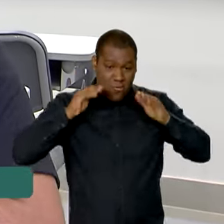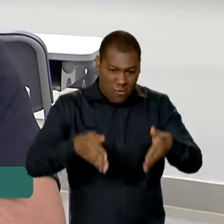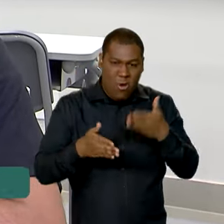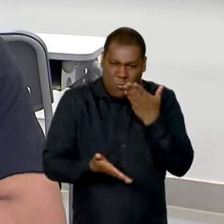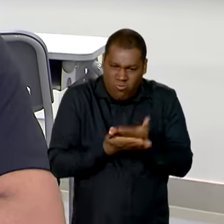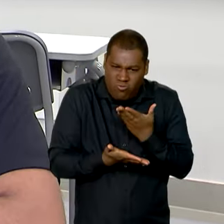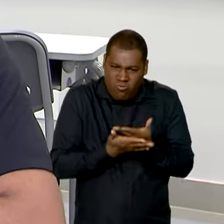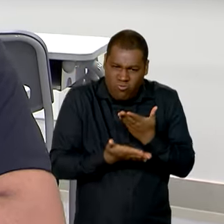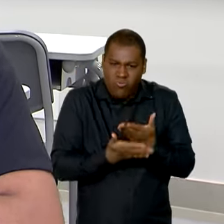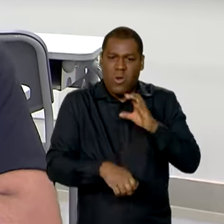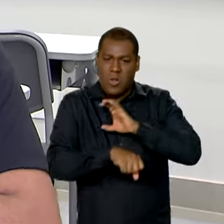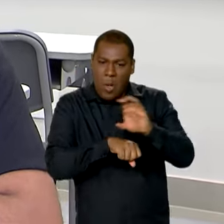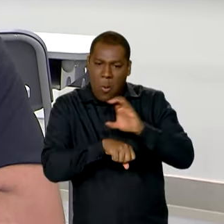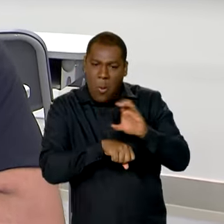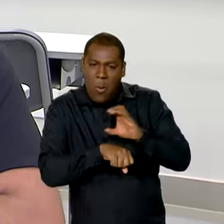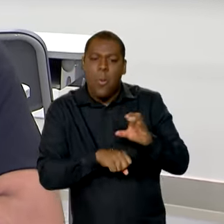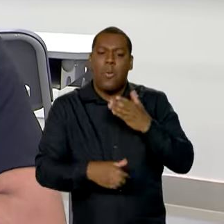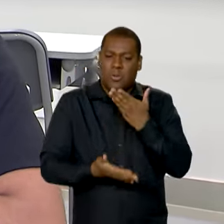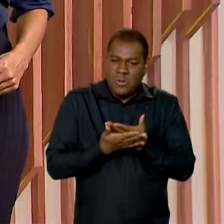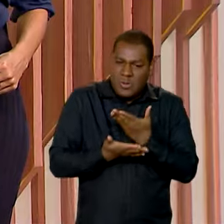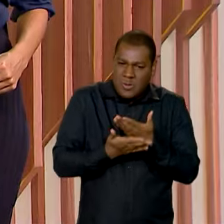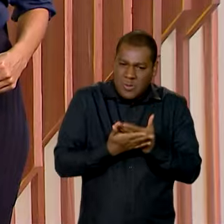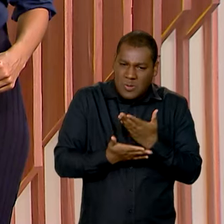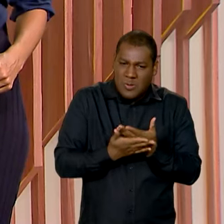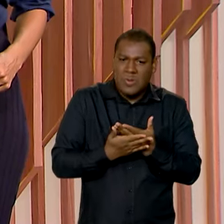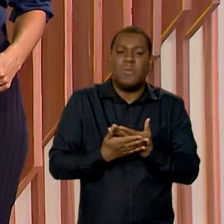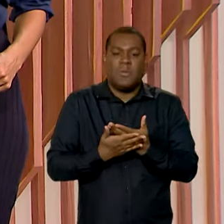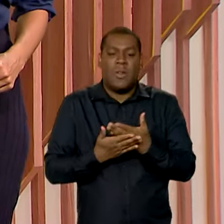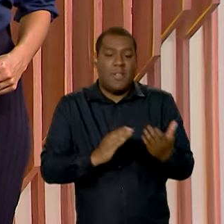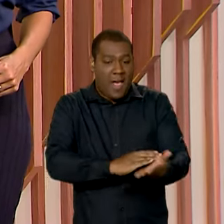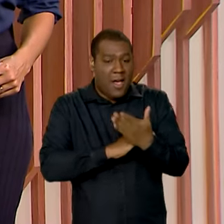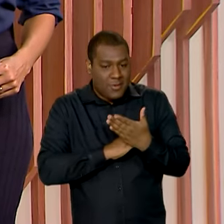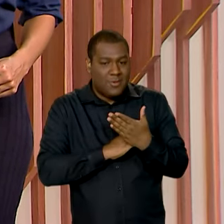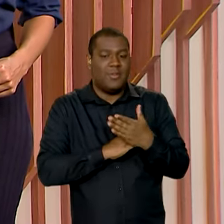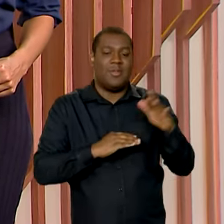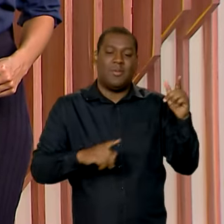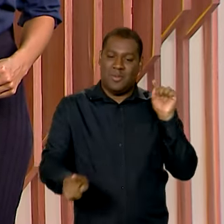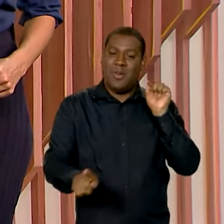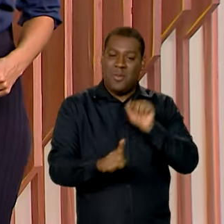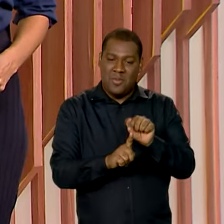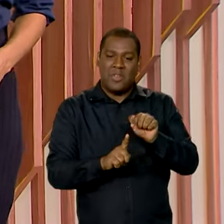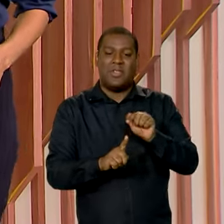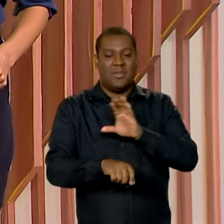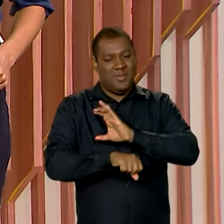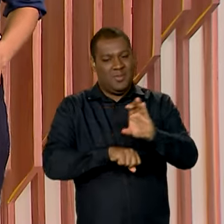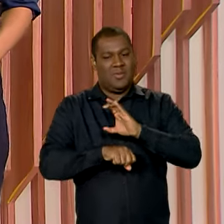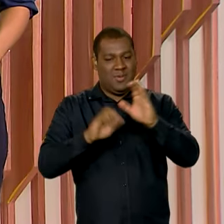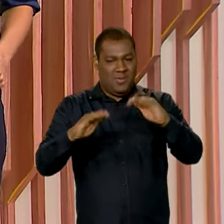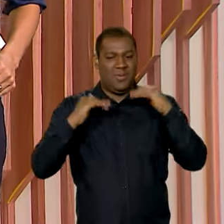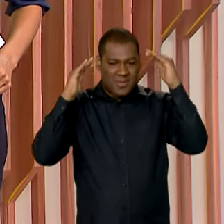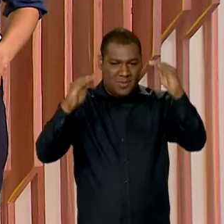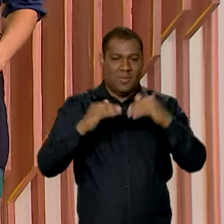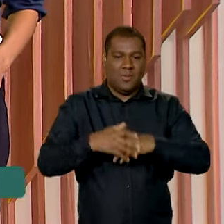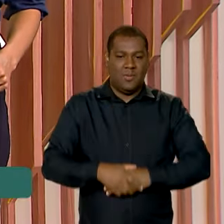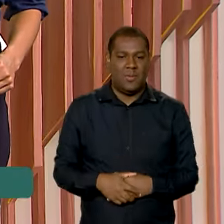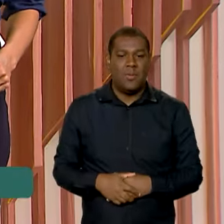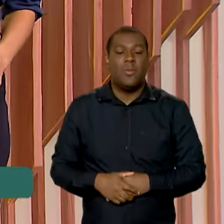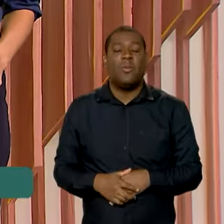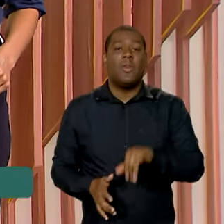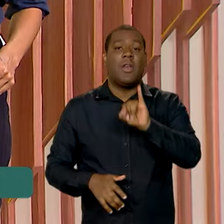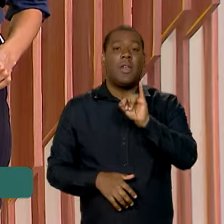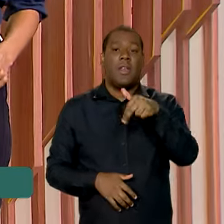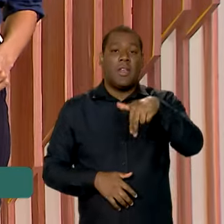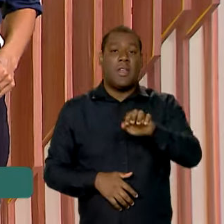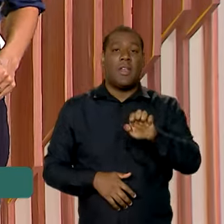de fato nesse sonho que é antigo. É, e o diretor de gestão e planejamento do INEP reforçou